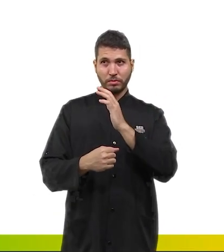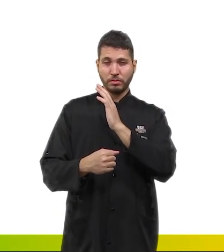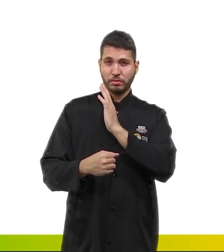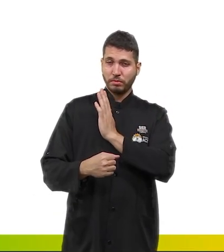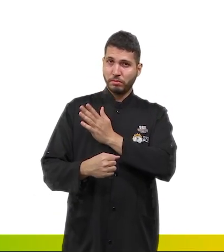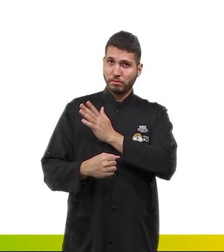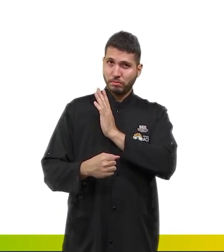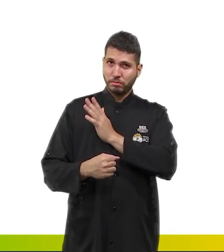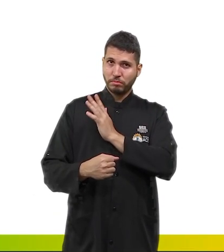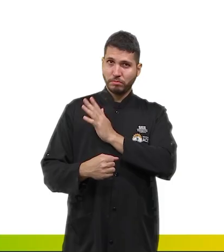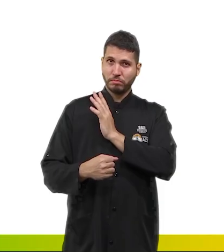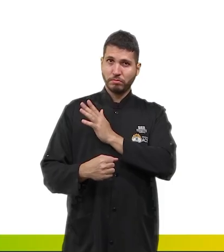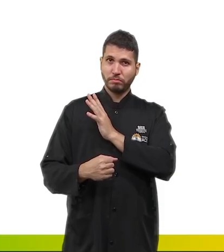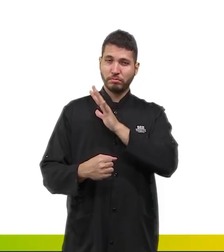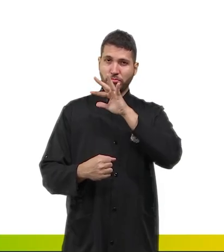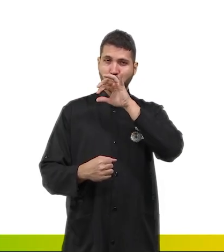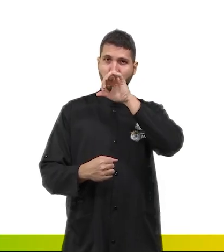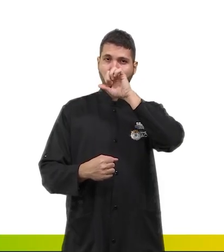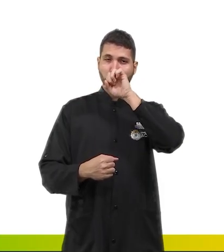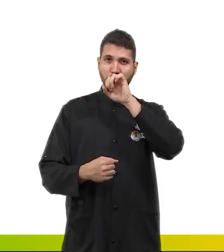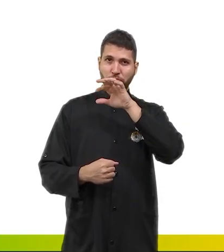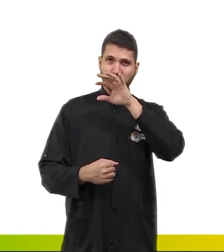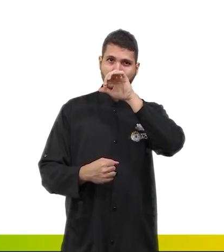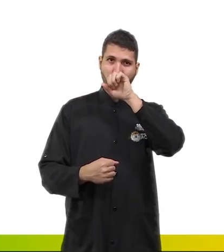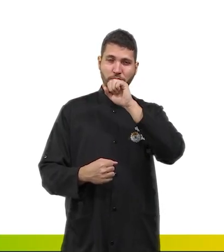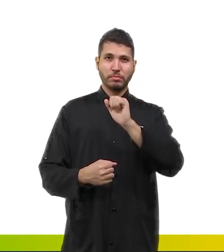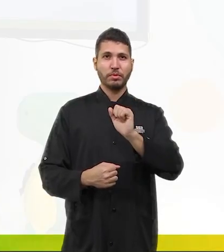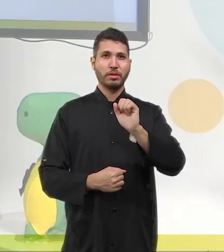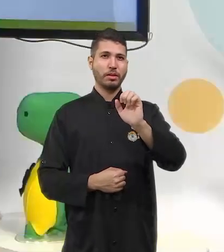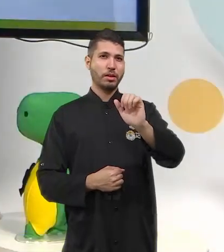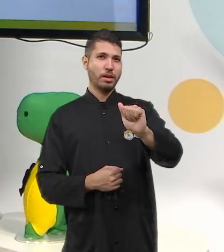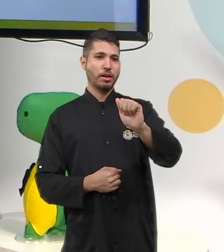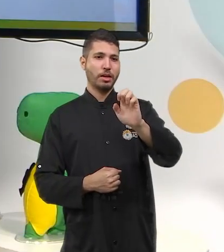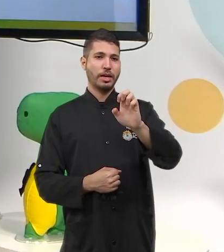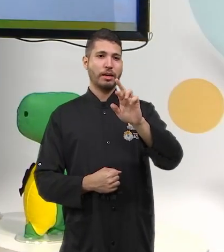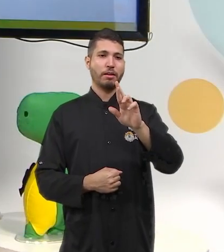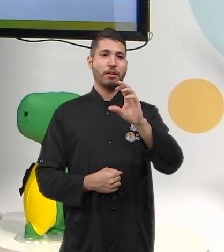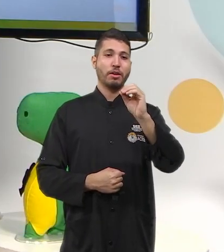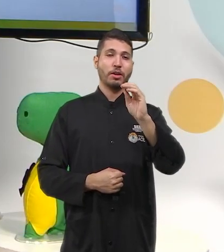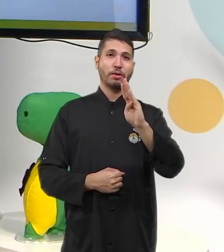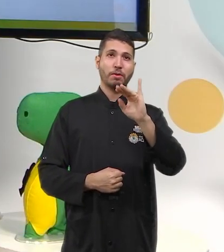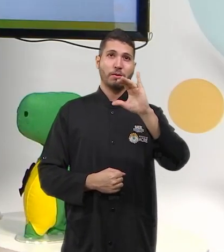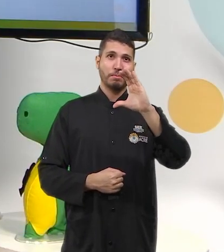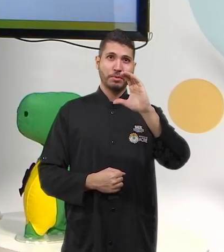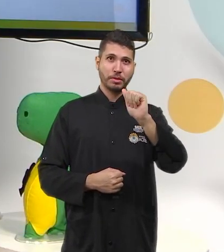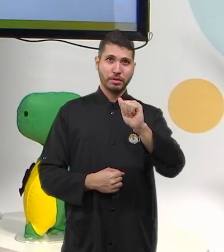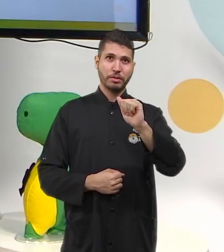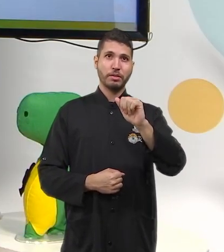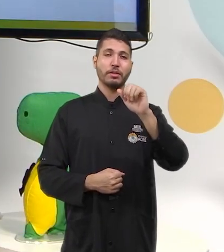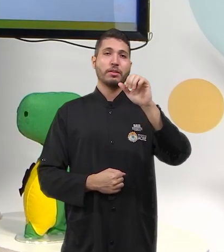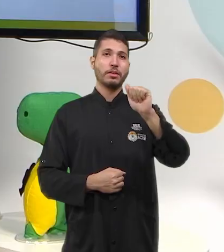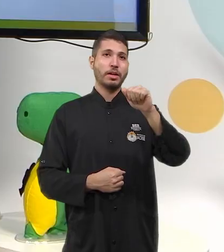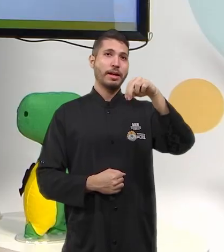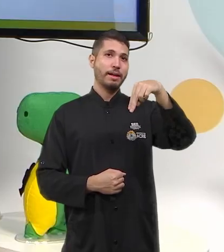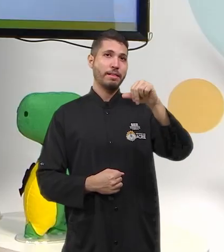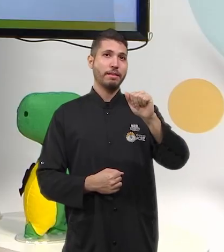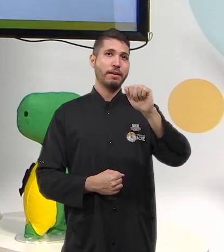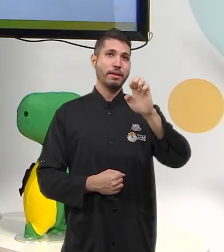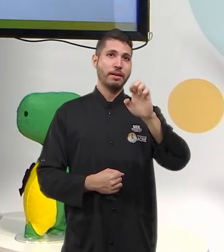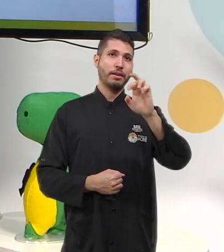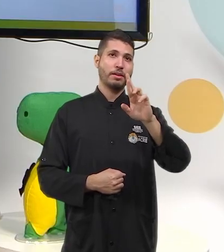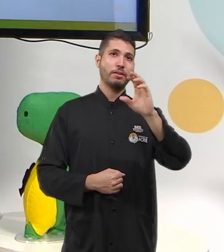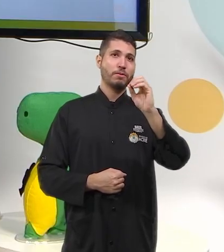anaeróbica. Como assim, professor? Aeróbica, anaeróbica é com grande ou baixo uso de oxigênio.